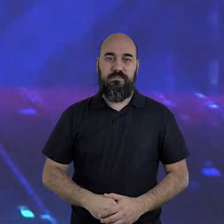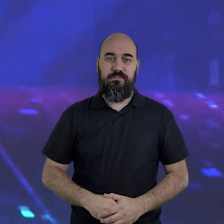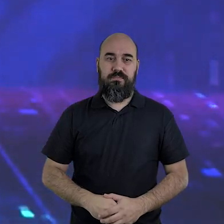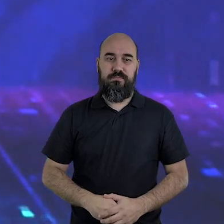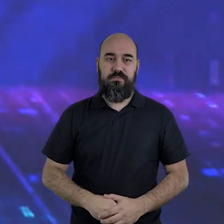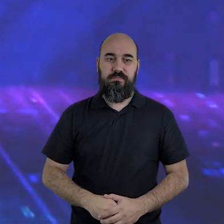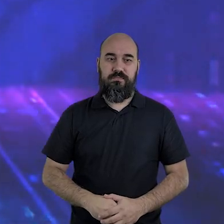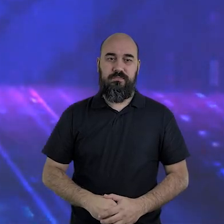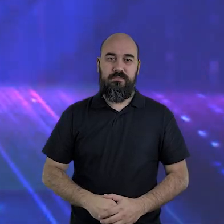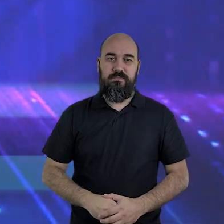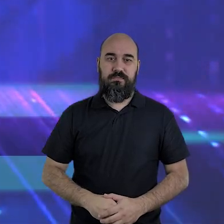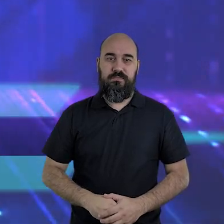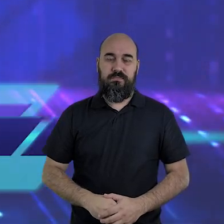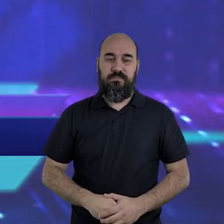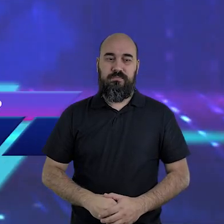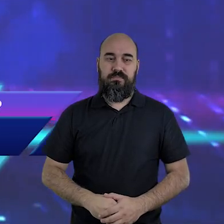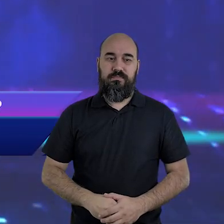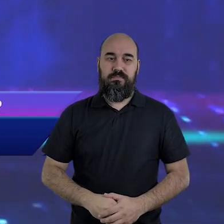chegando aqui.